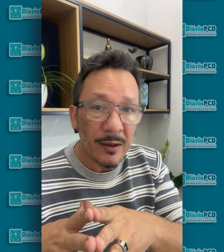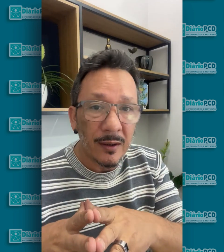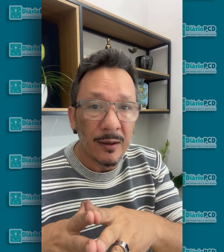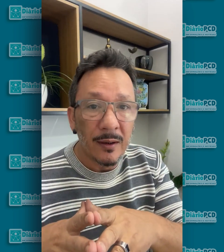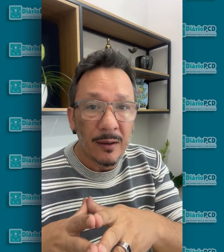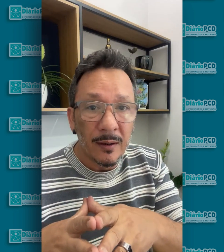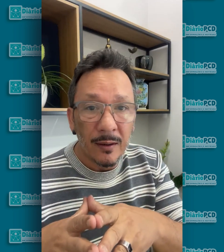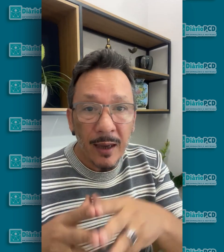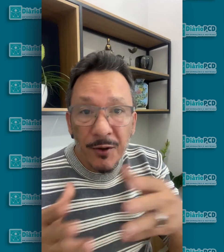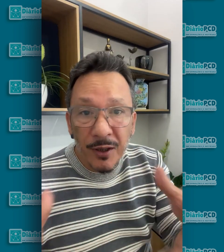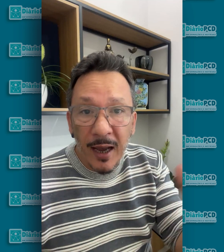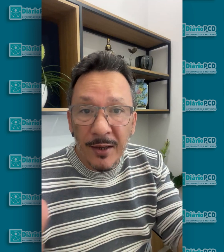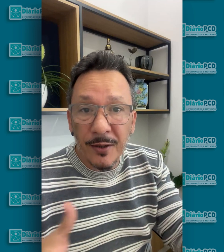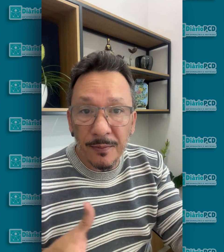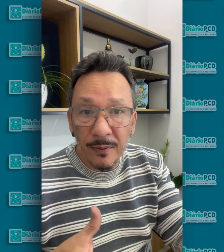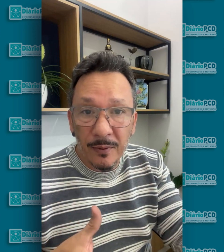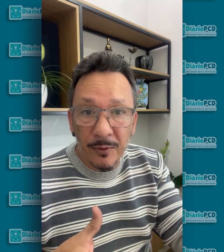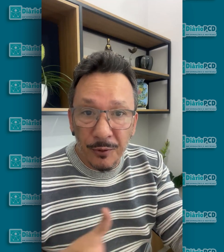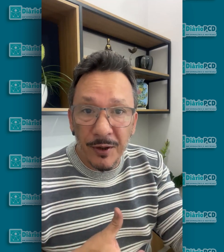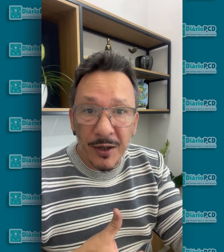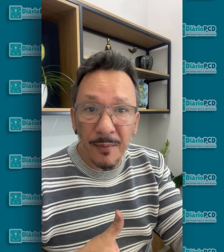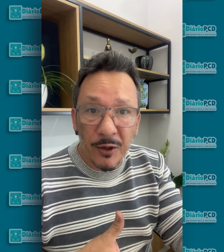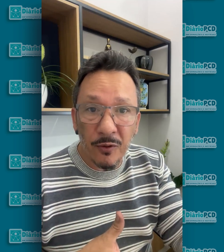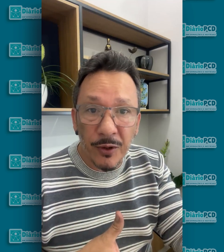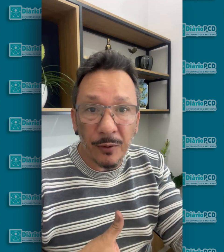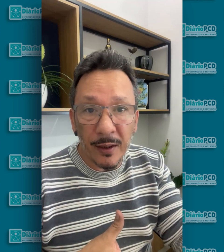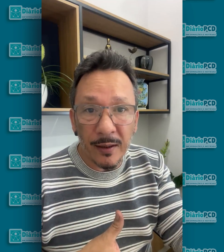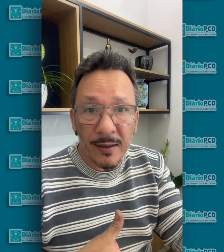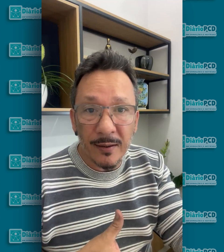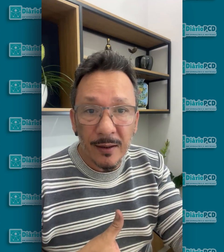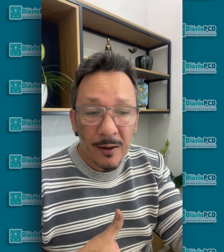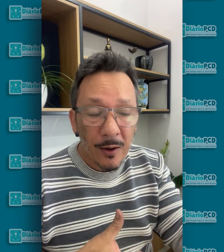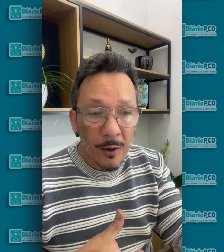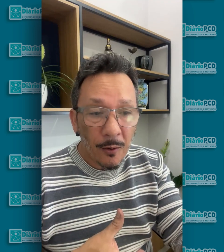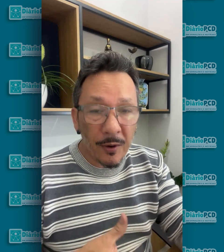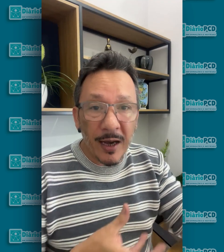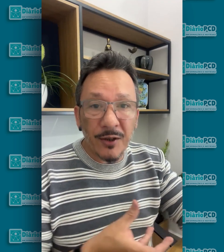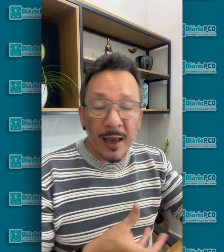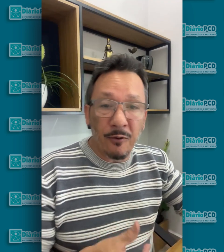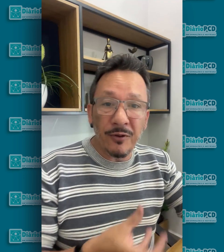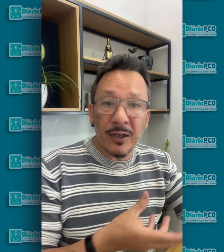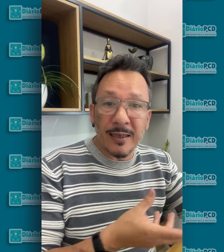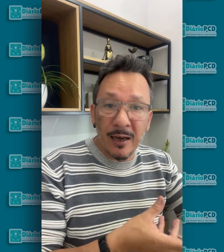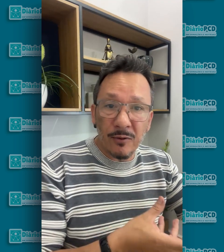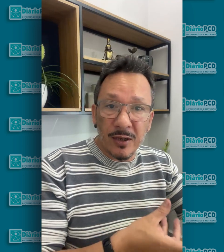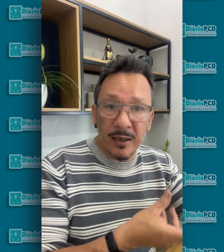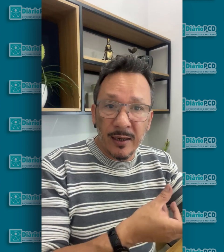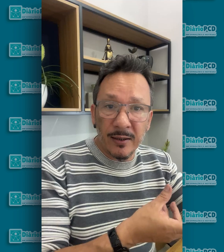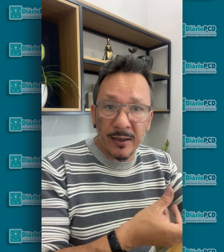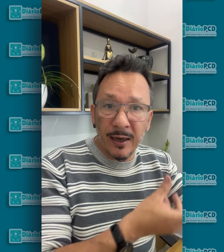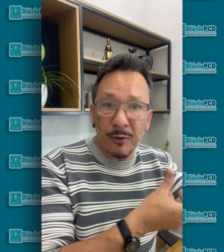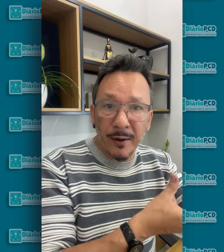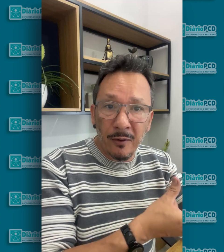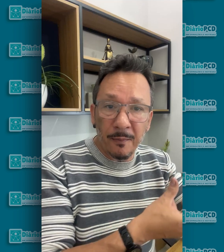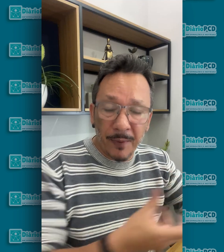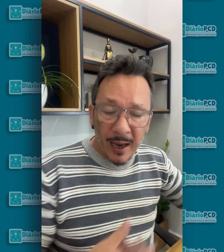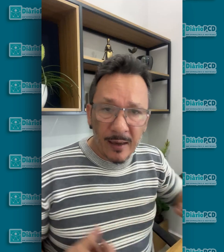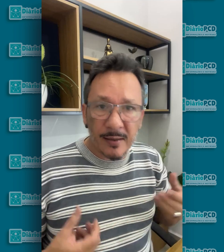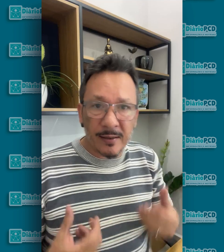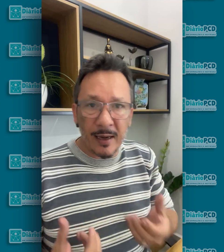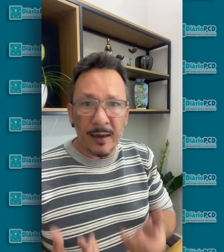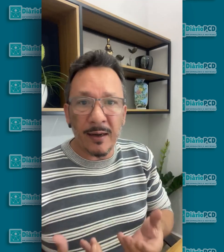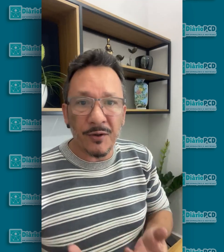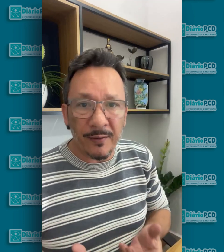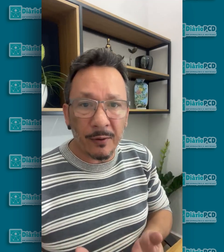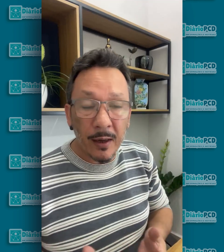CONAD? Entidades juridicamente constituídas. É condição sine qua non